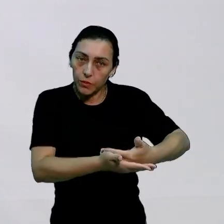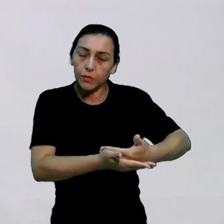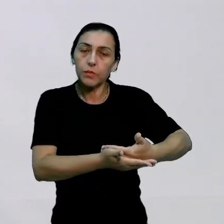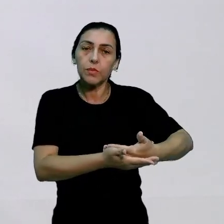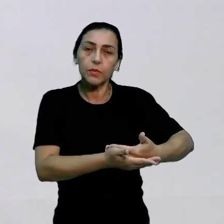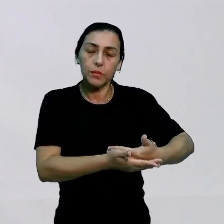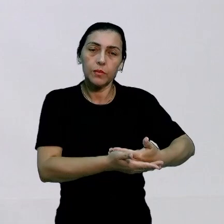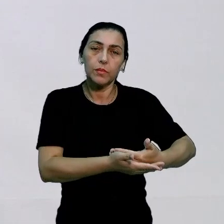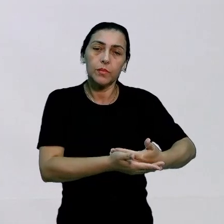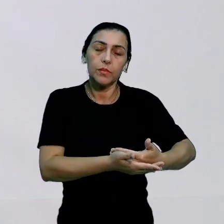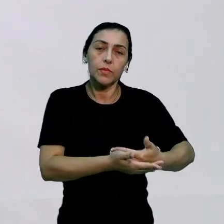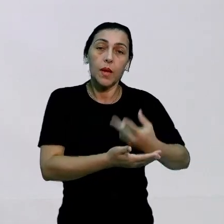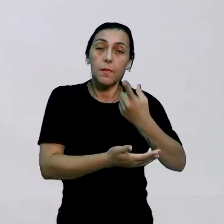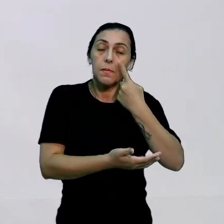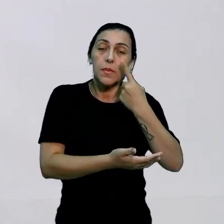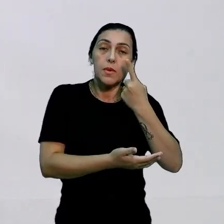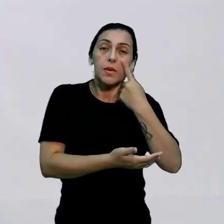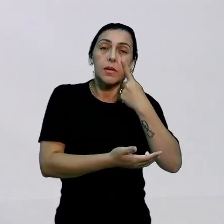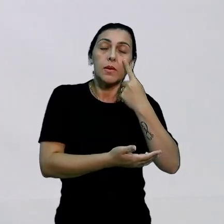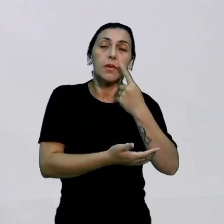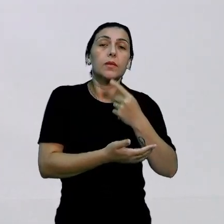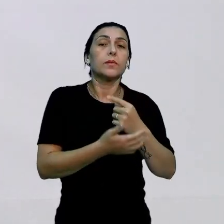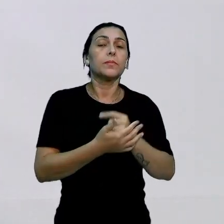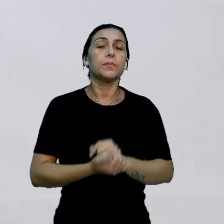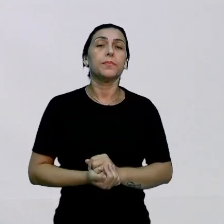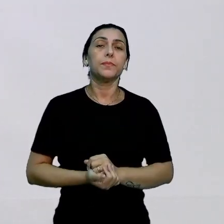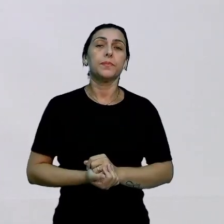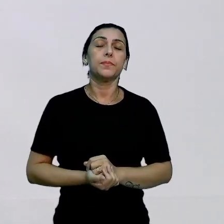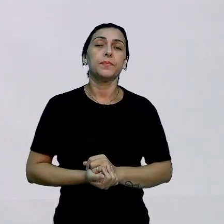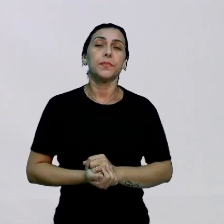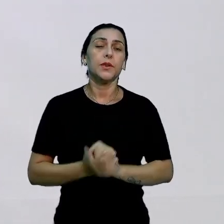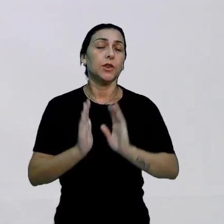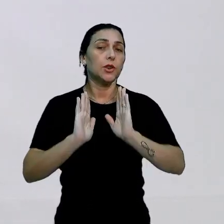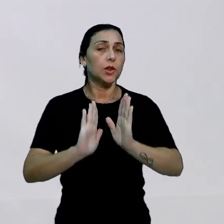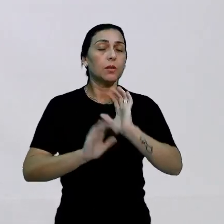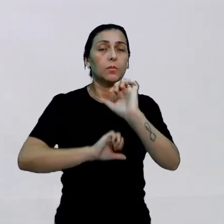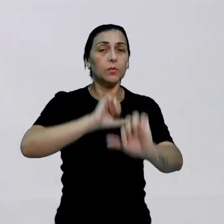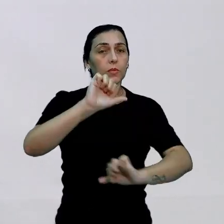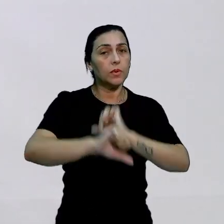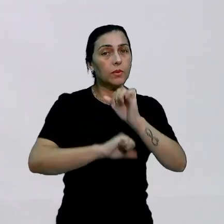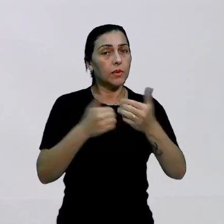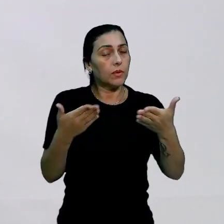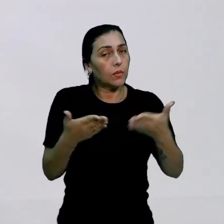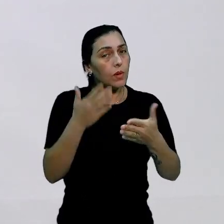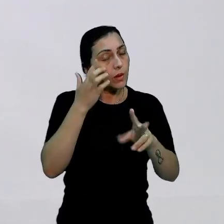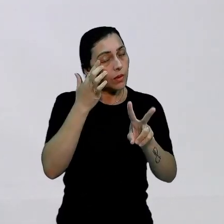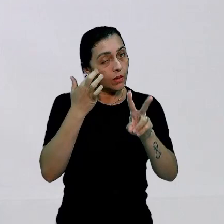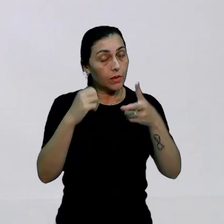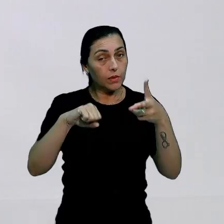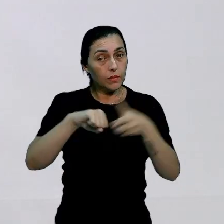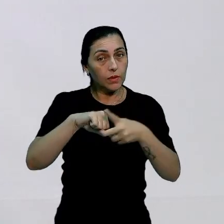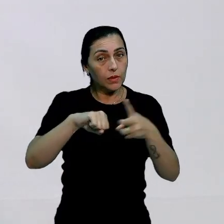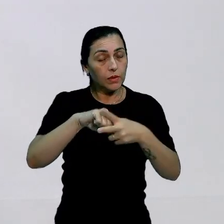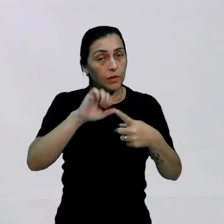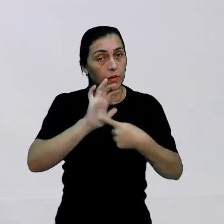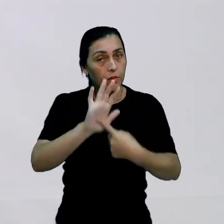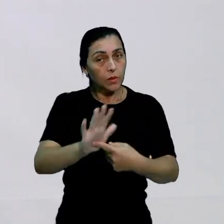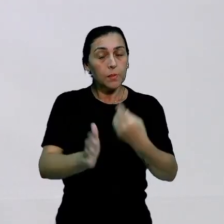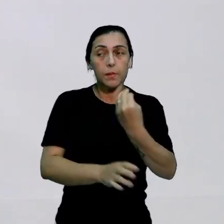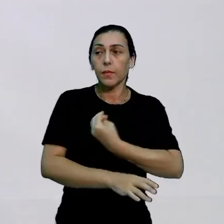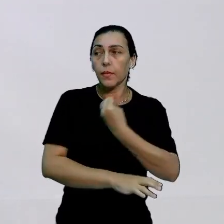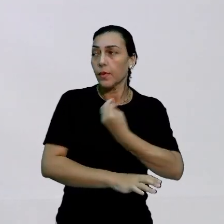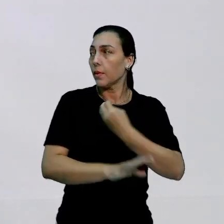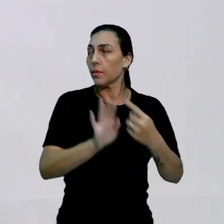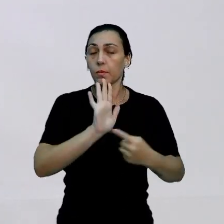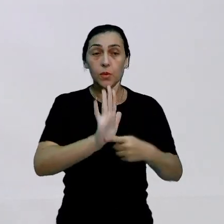Então, observe que essa questão vieram, e já mudamos agora com esses dois verbos que nós destacamos do presente, mostra ali